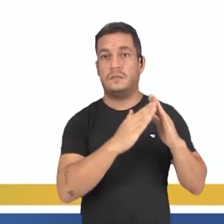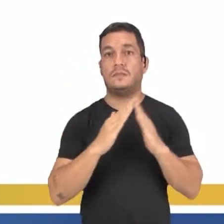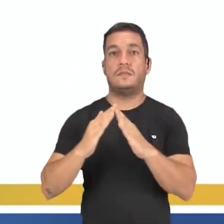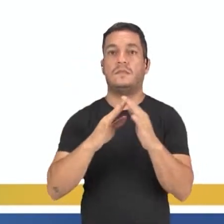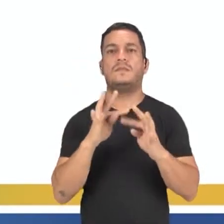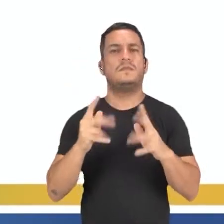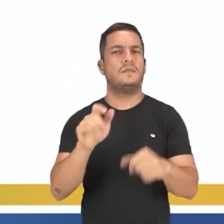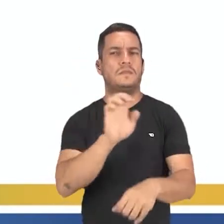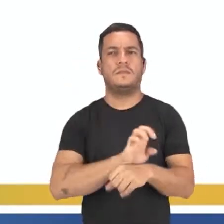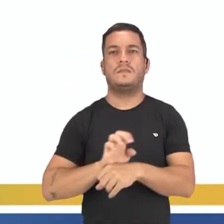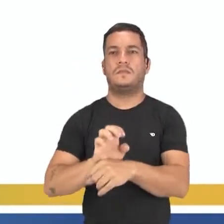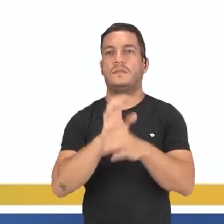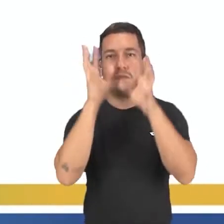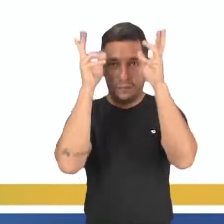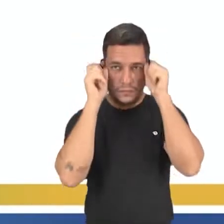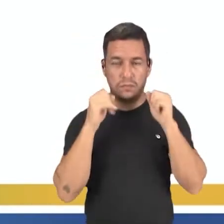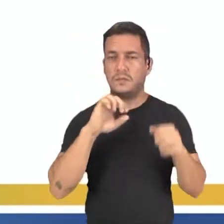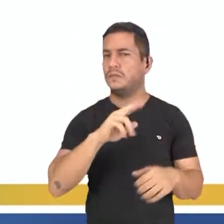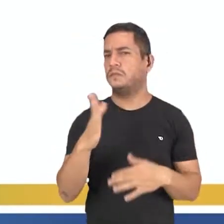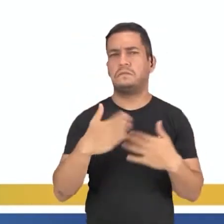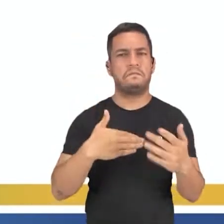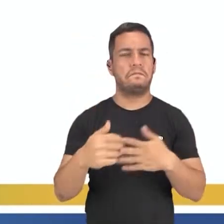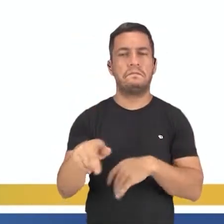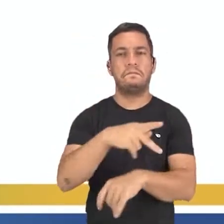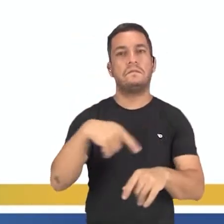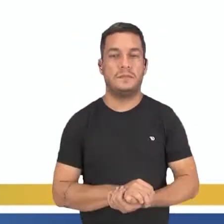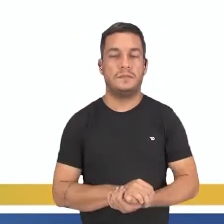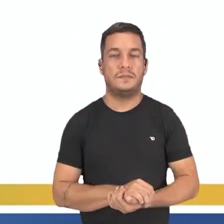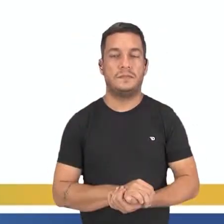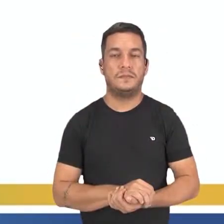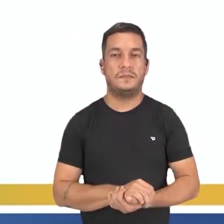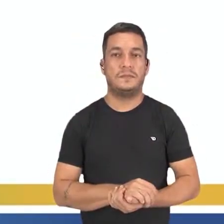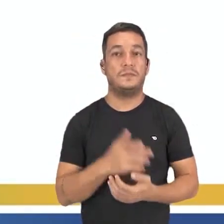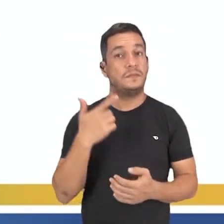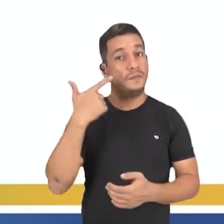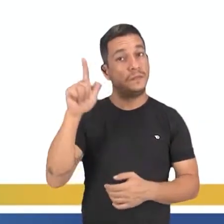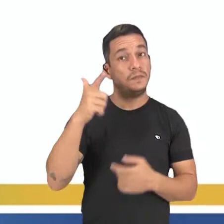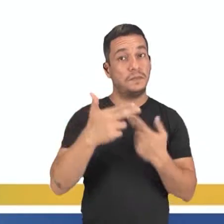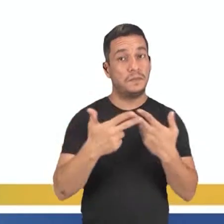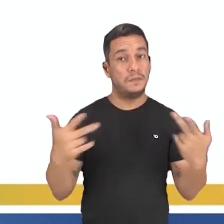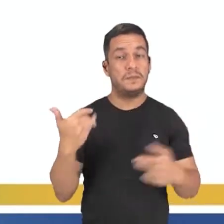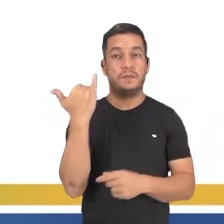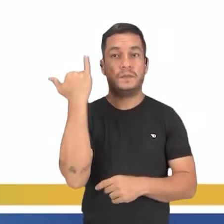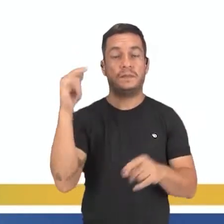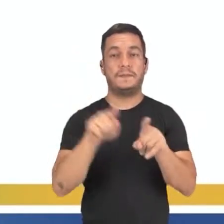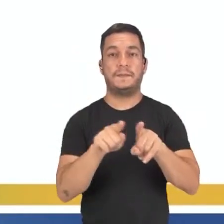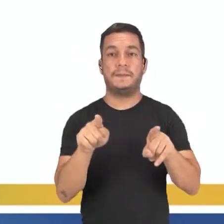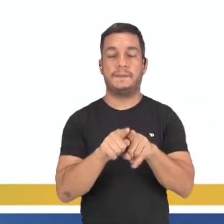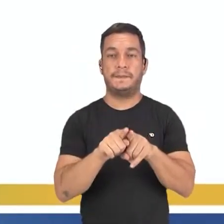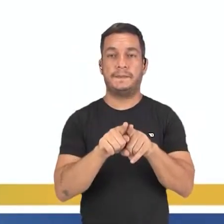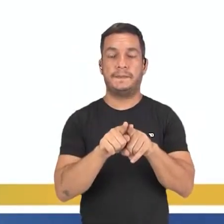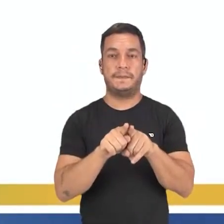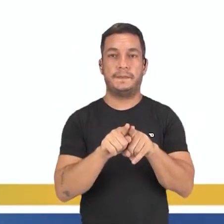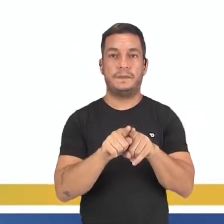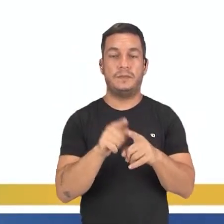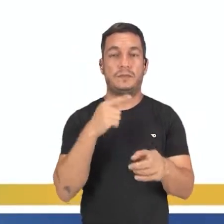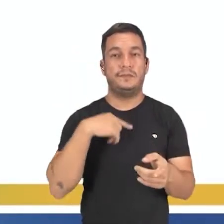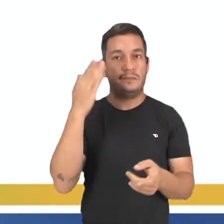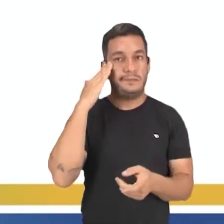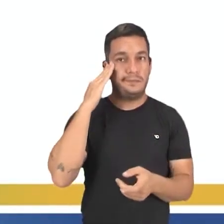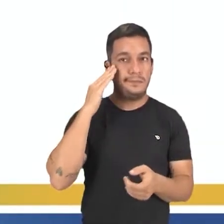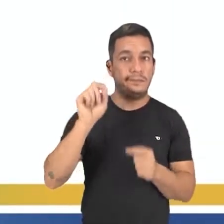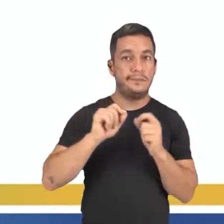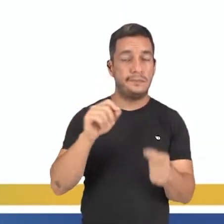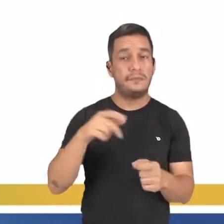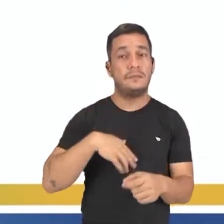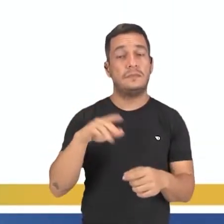o estado do Acre ou de qualquer outro país que você queira fazer essa divisão. Um outro elemento importante ainda dentro dessa interpretação